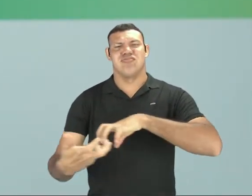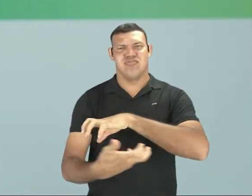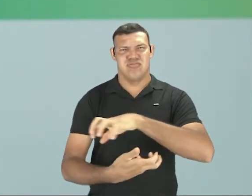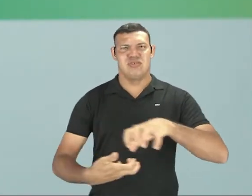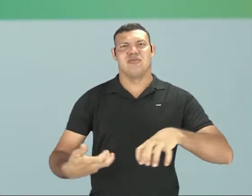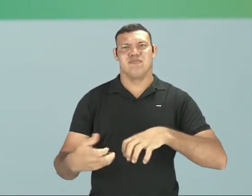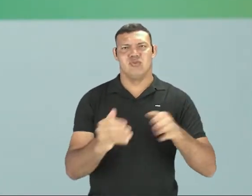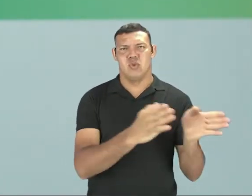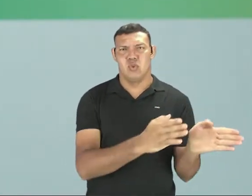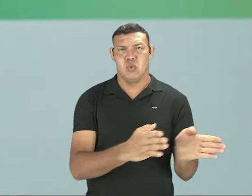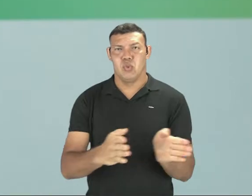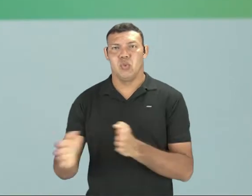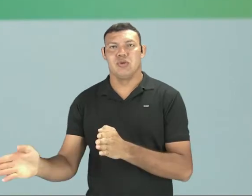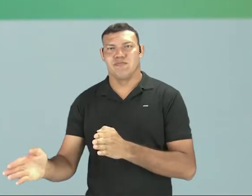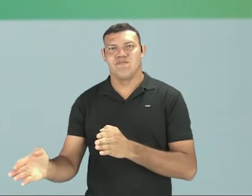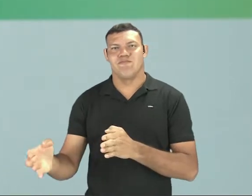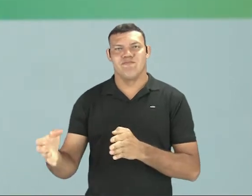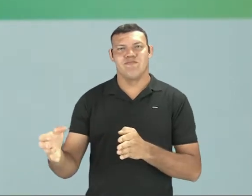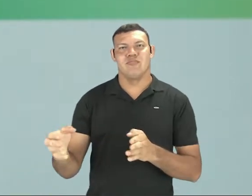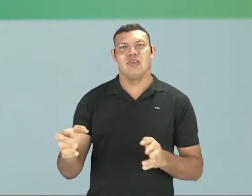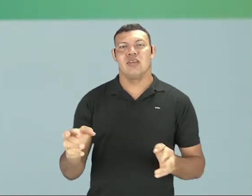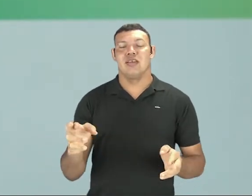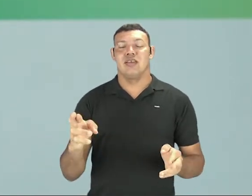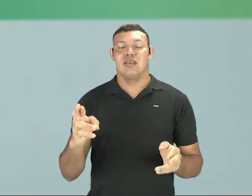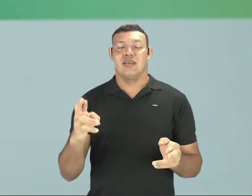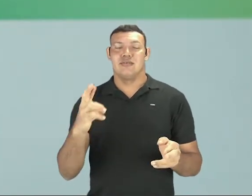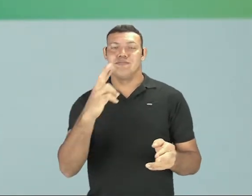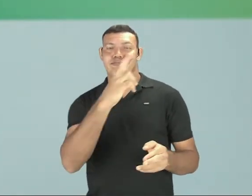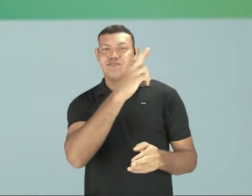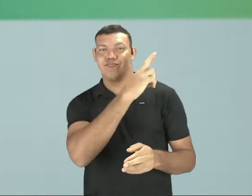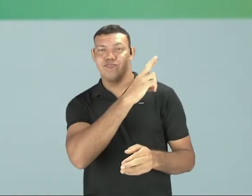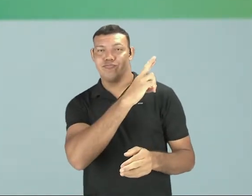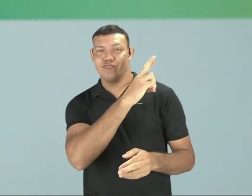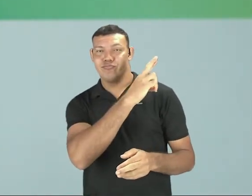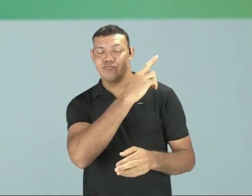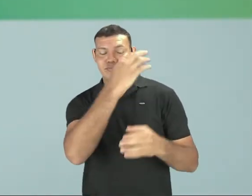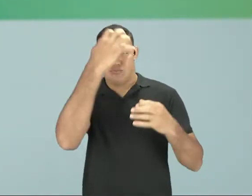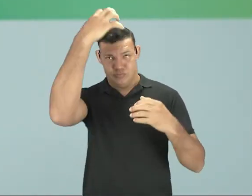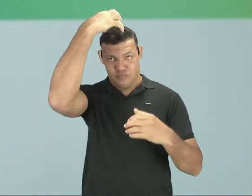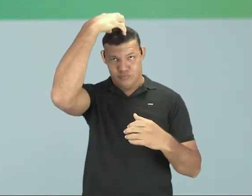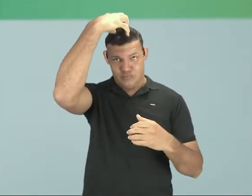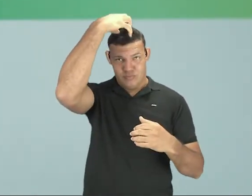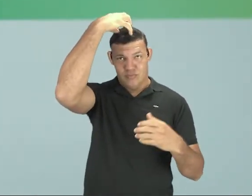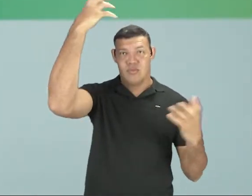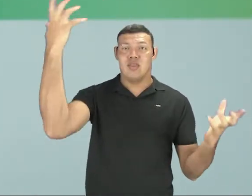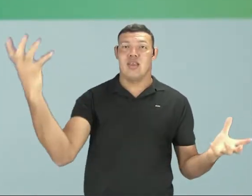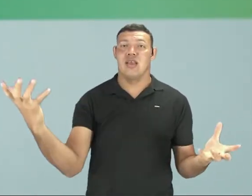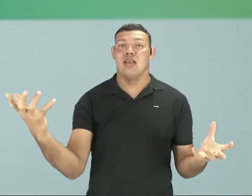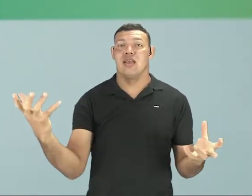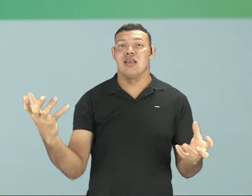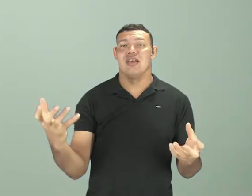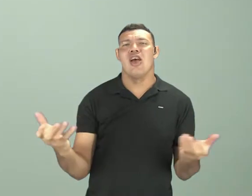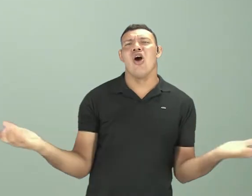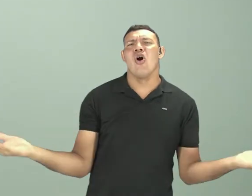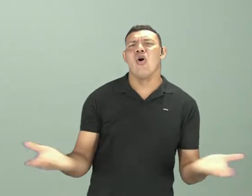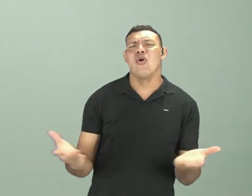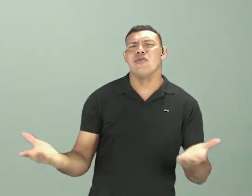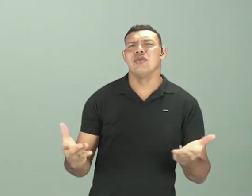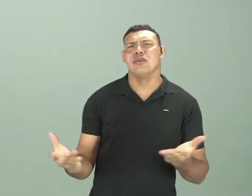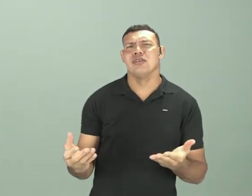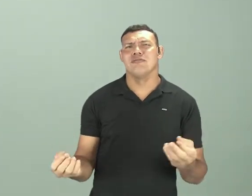no período regencial, não é isso? E hoje a gente vai discutir um pouco sobre a instituição